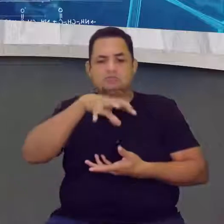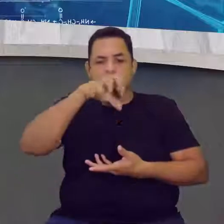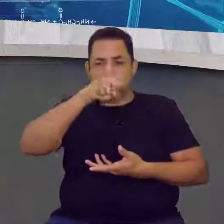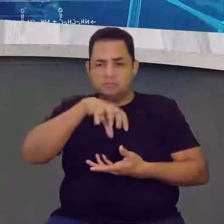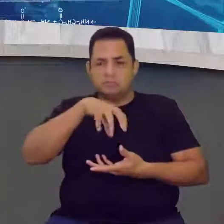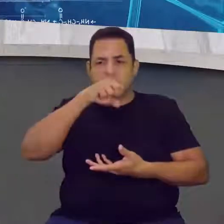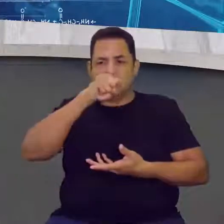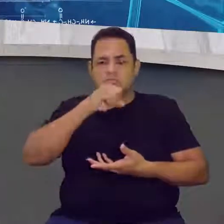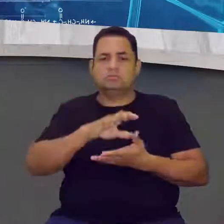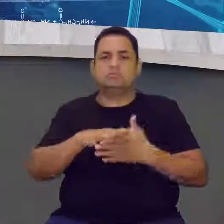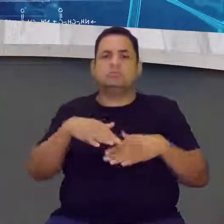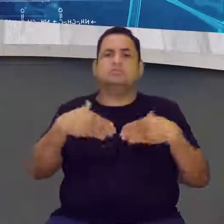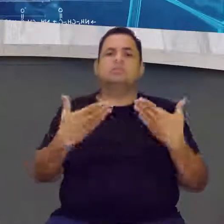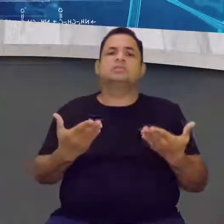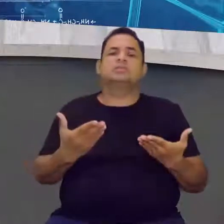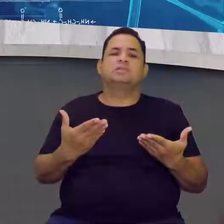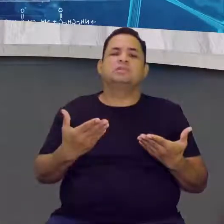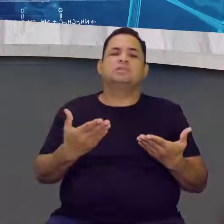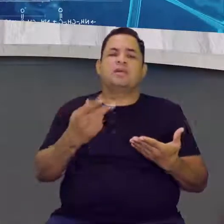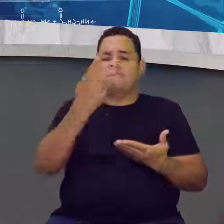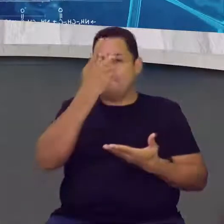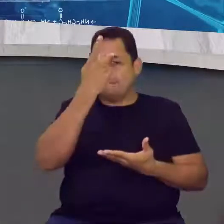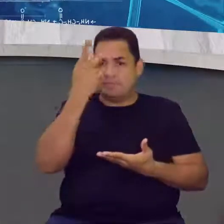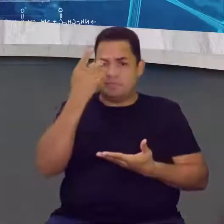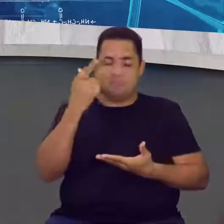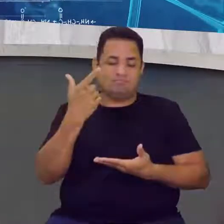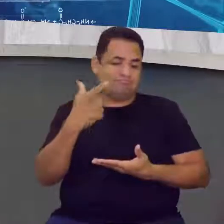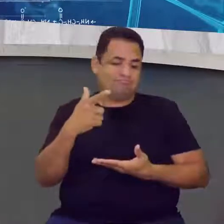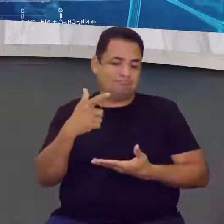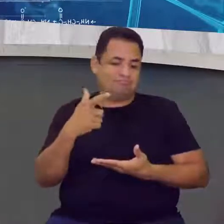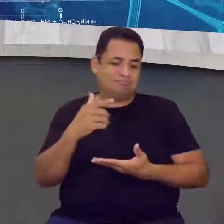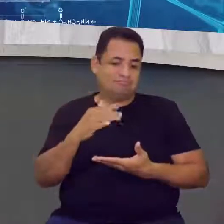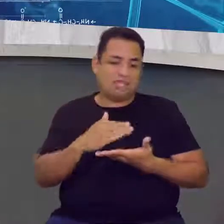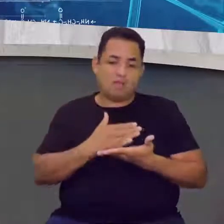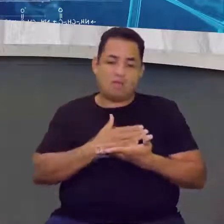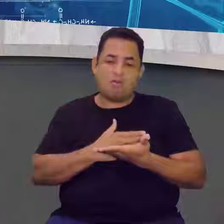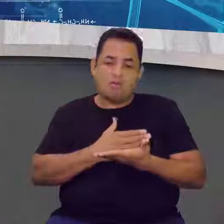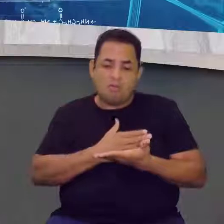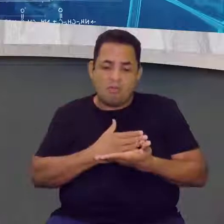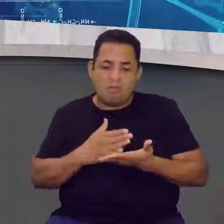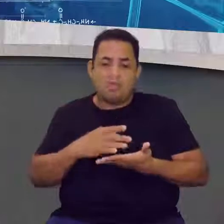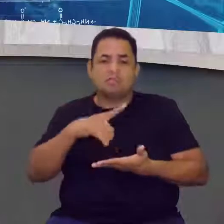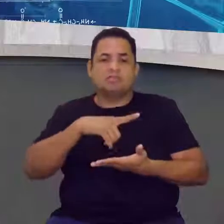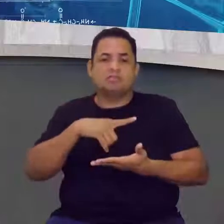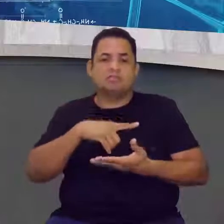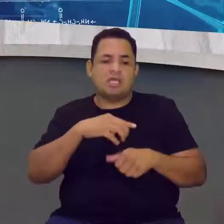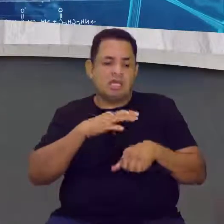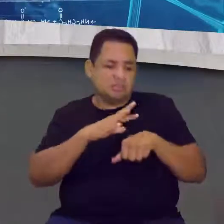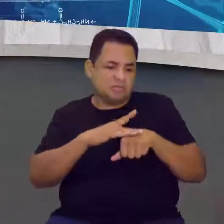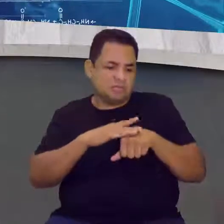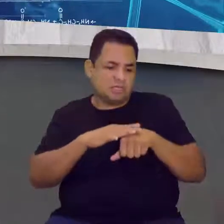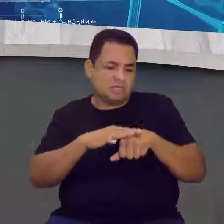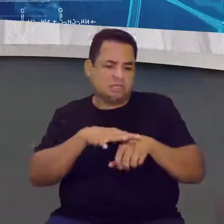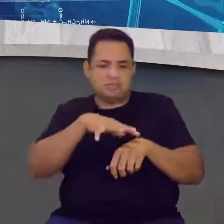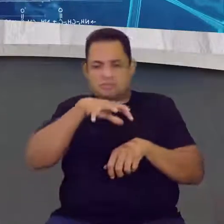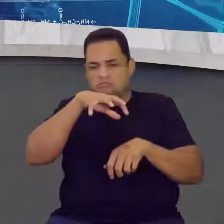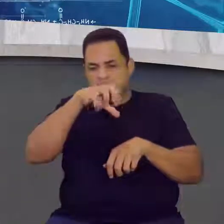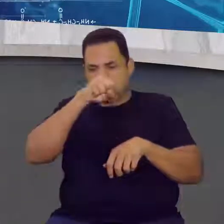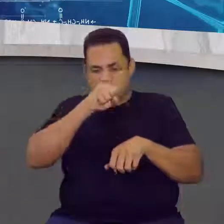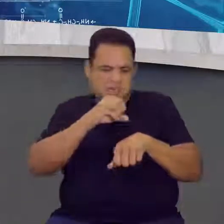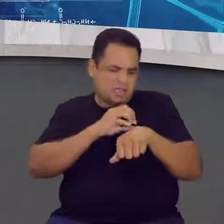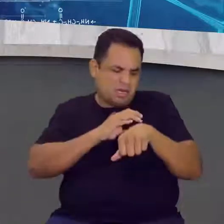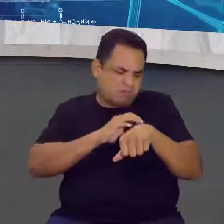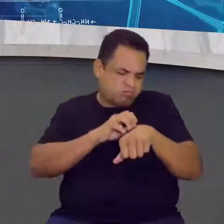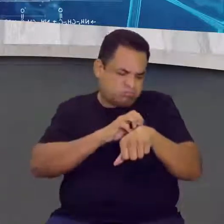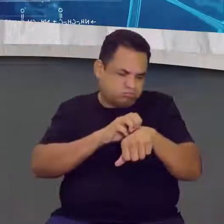respiratórios, quanto para pessoas que não têm, mas passam a adquirir problemas de alergia, problemas de